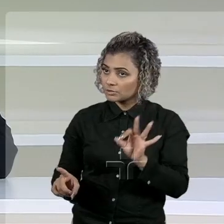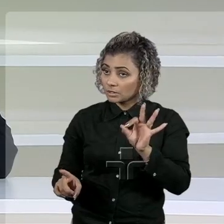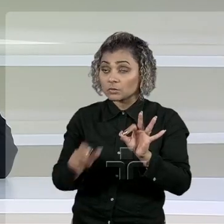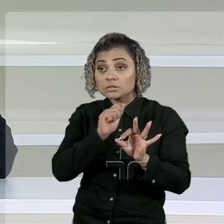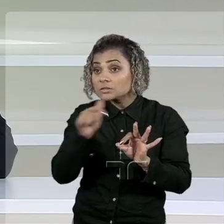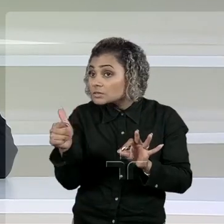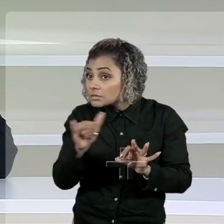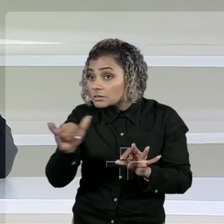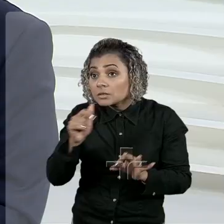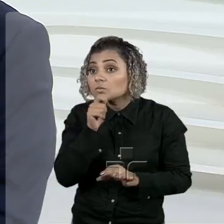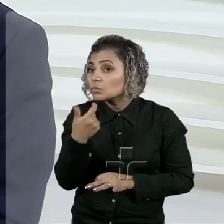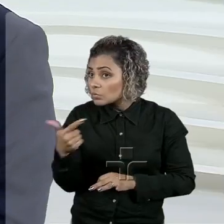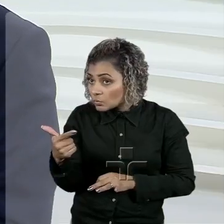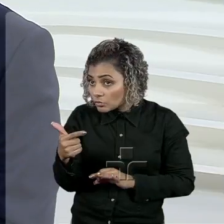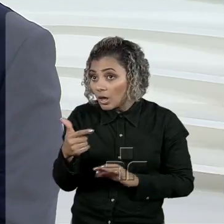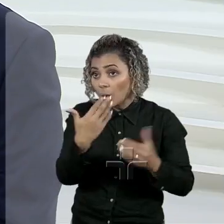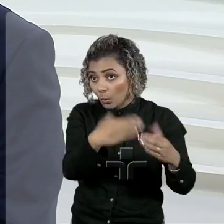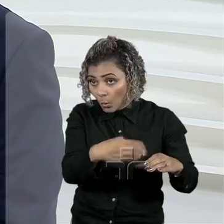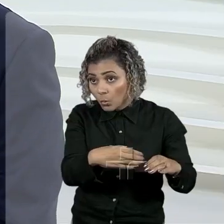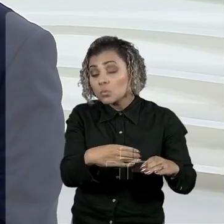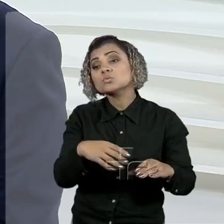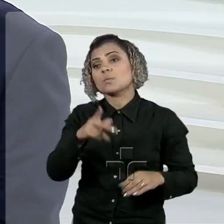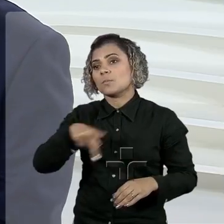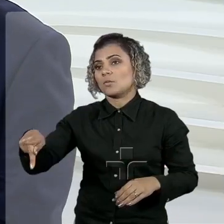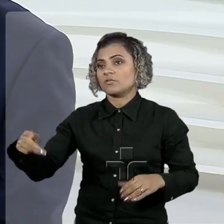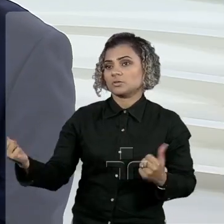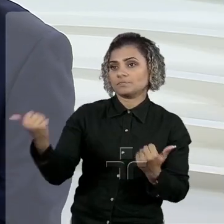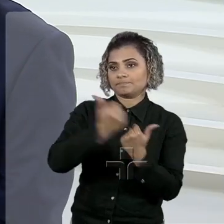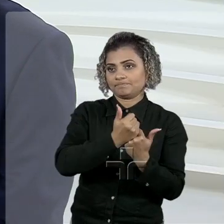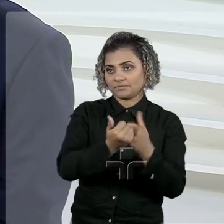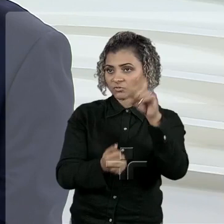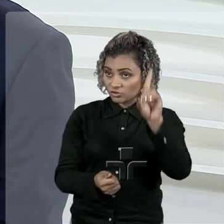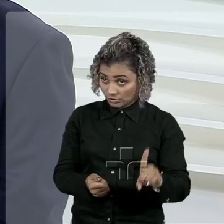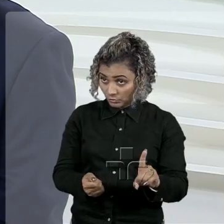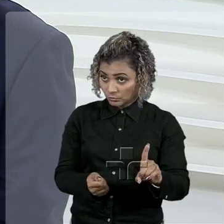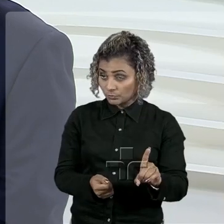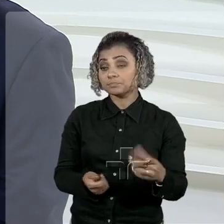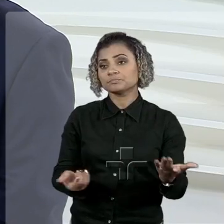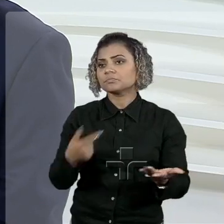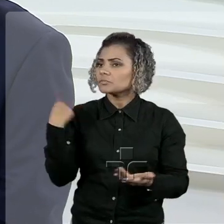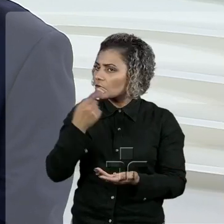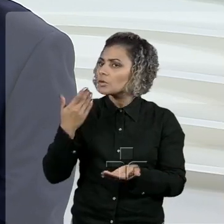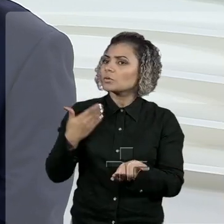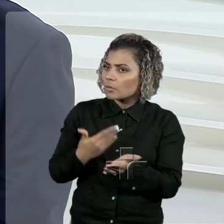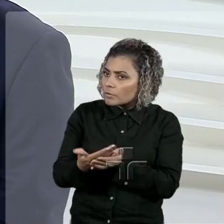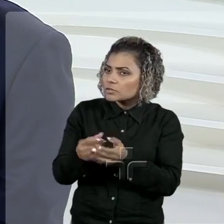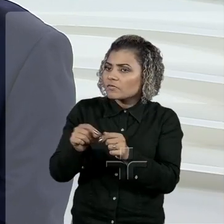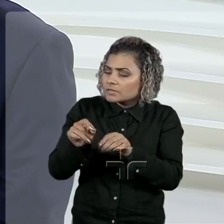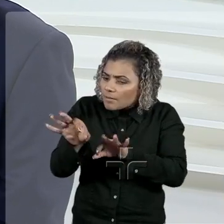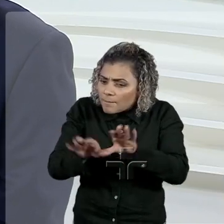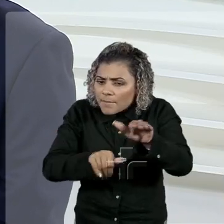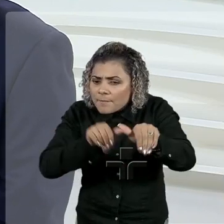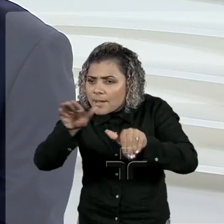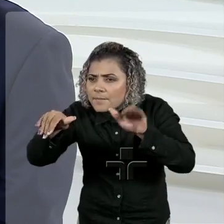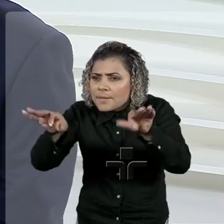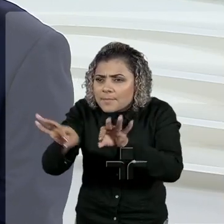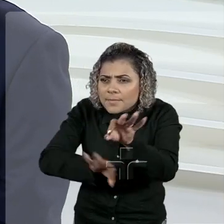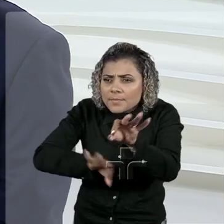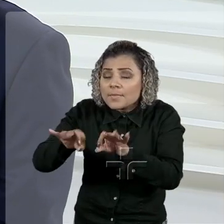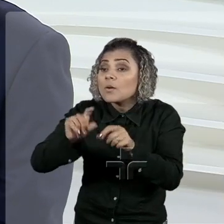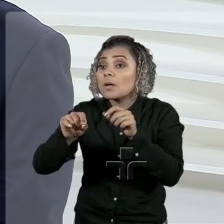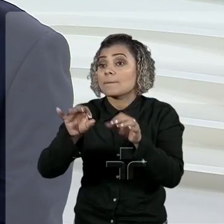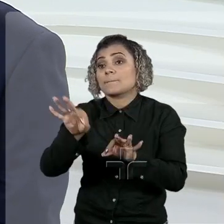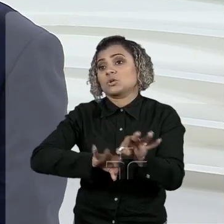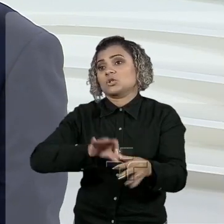público, são professores que assumem a direção de escola. Uma das coisas que nós começamos a fazer aqui, que chamamos aqui do programa de